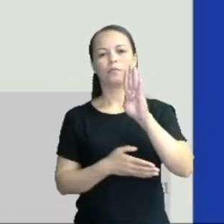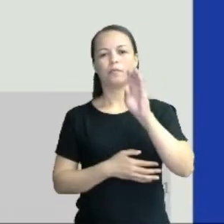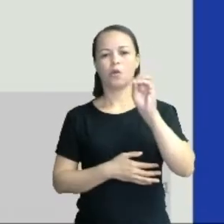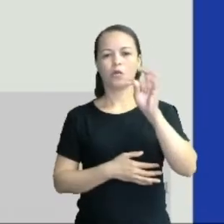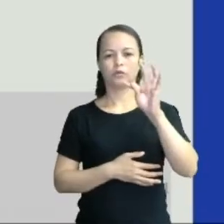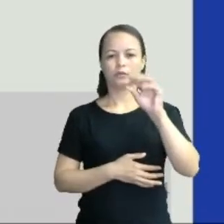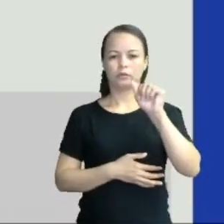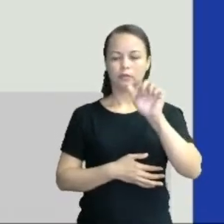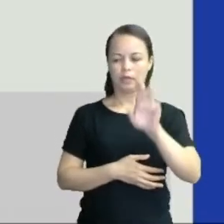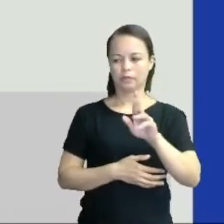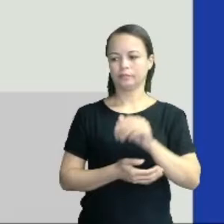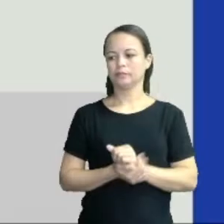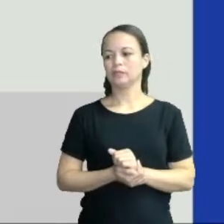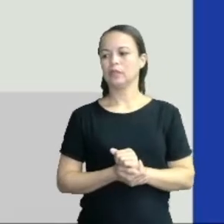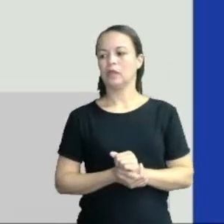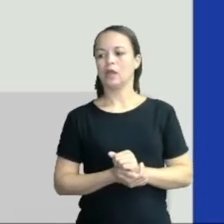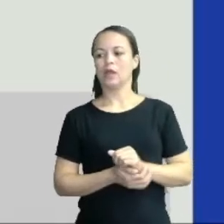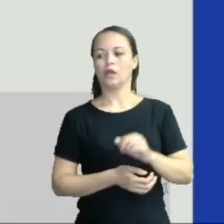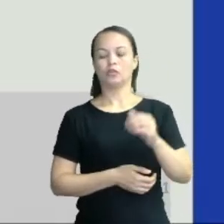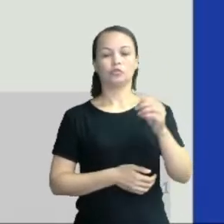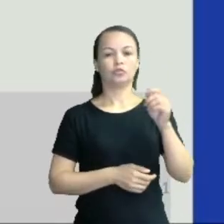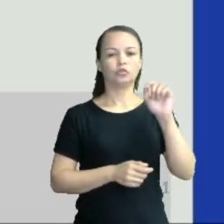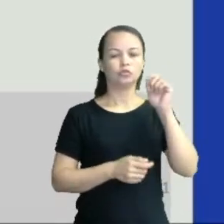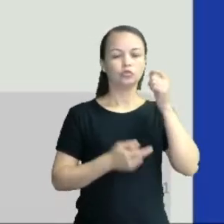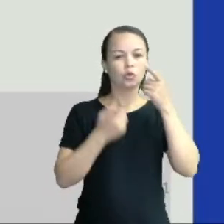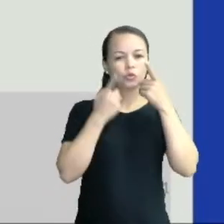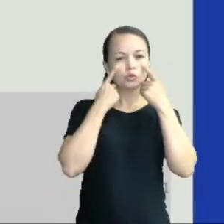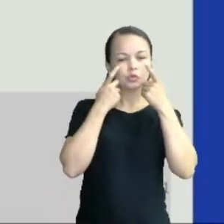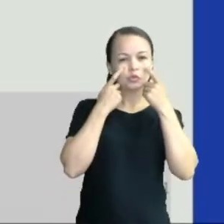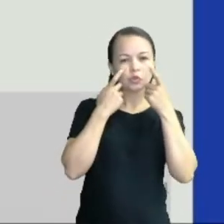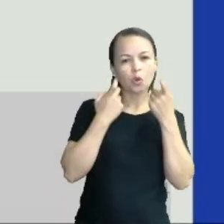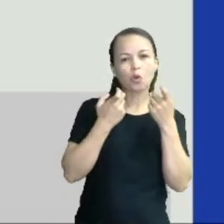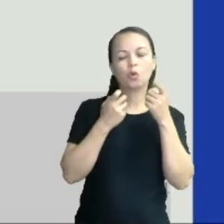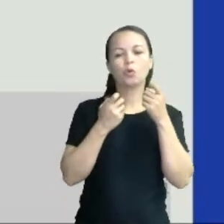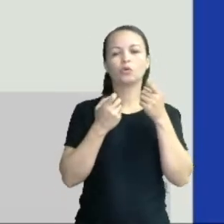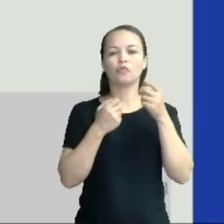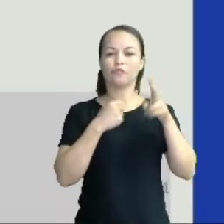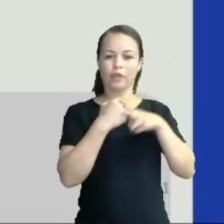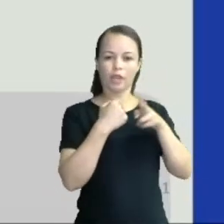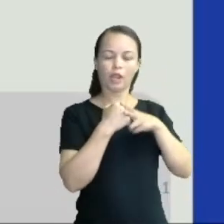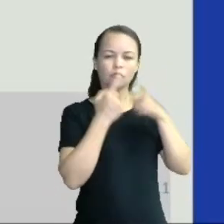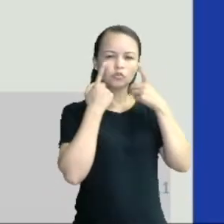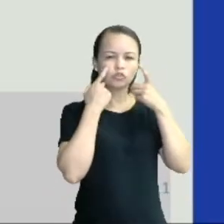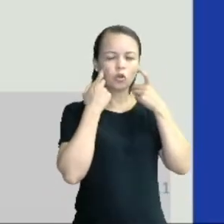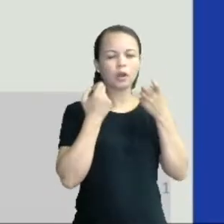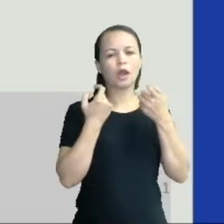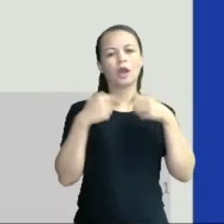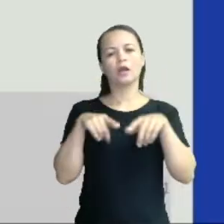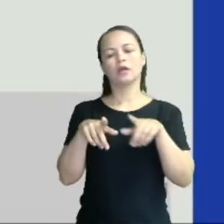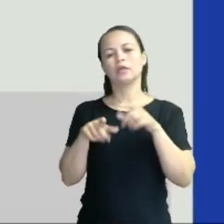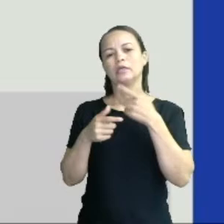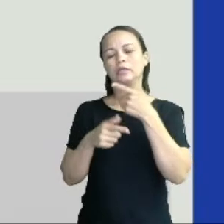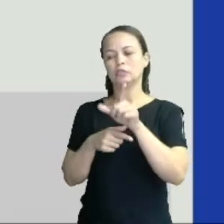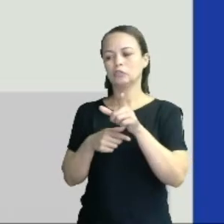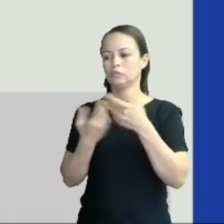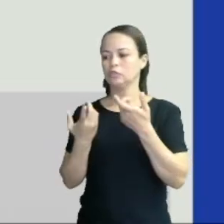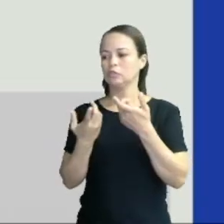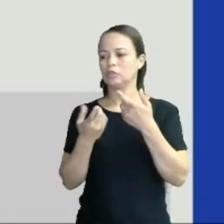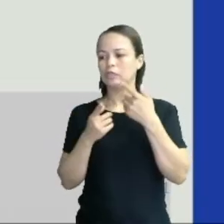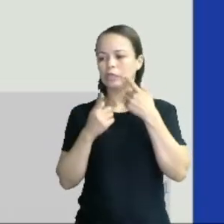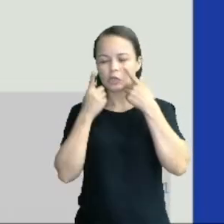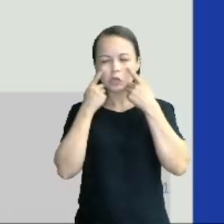Choro e choro. Choro do verbo chorar e choro do verbo, né?